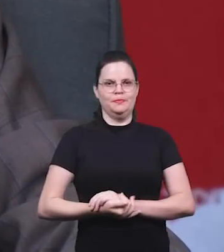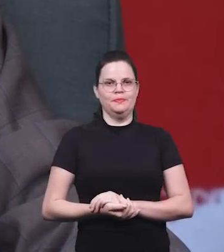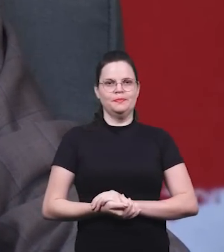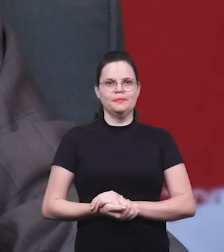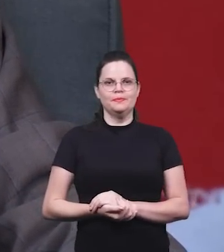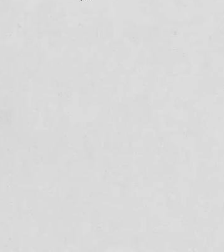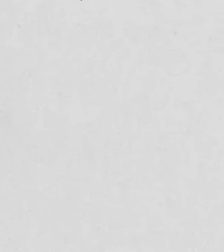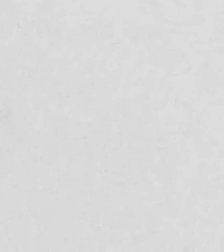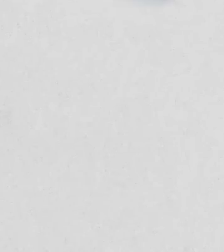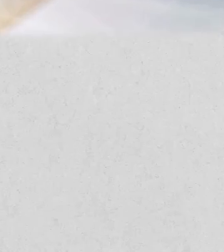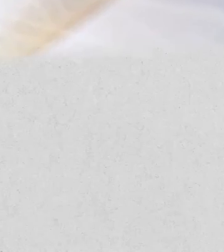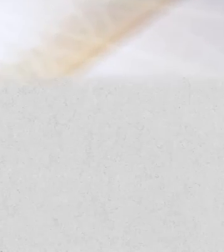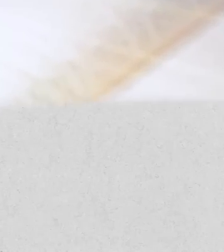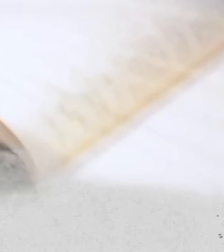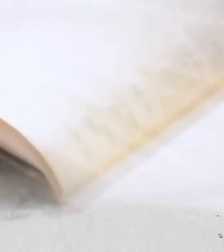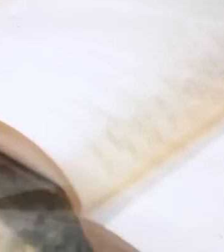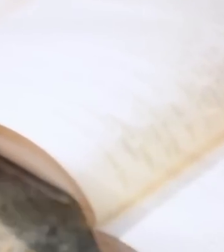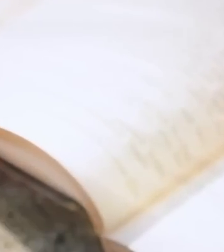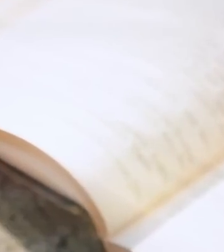da vinheta.